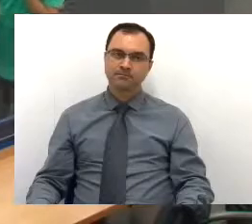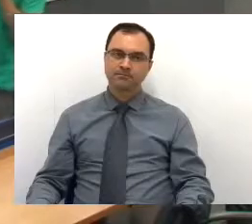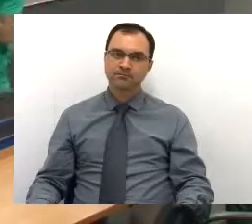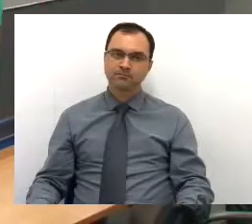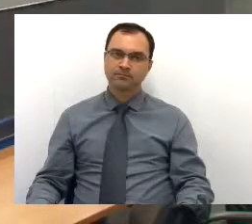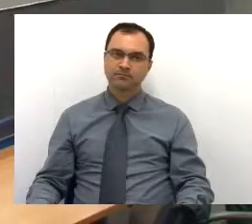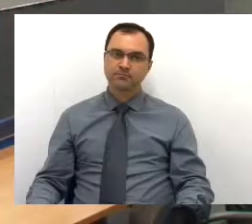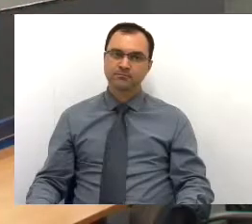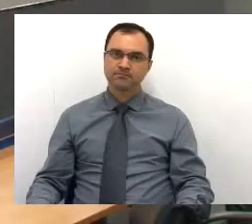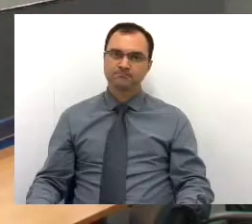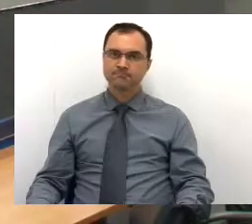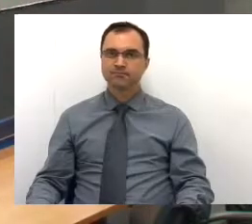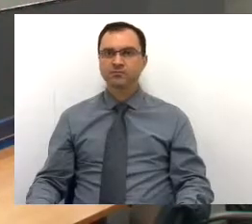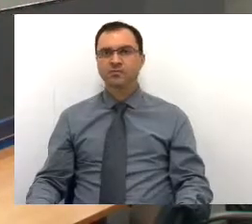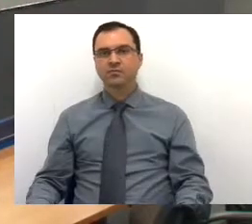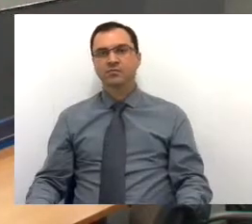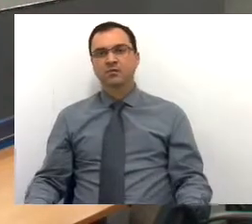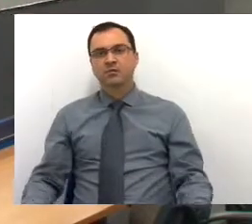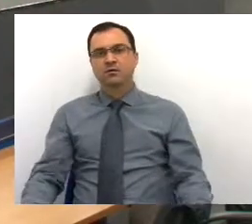Obrigado.